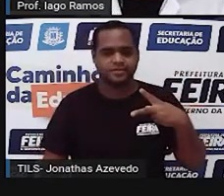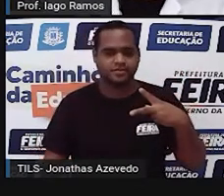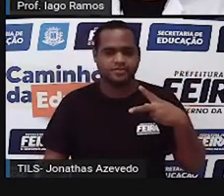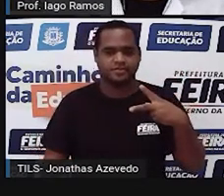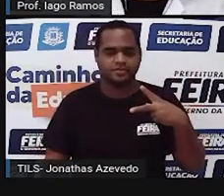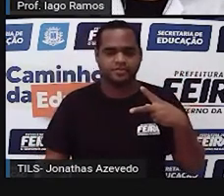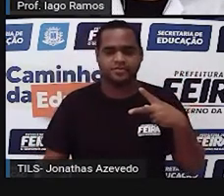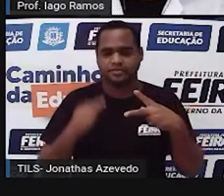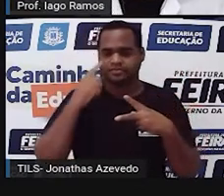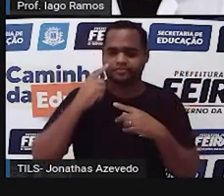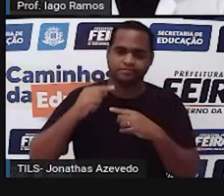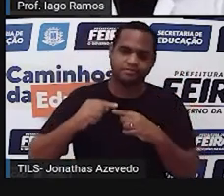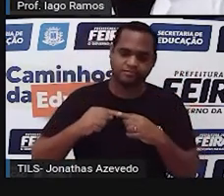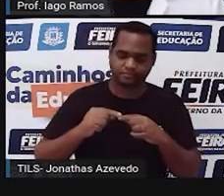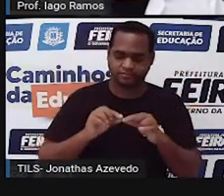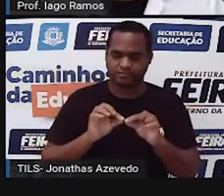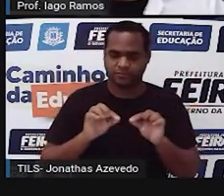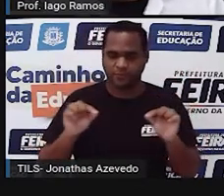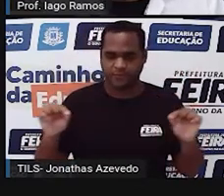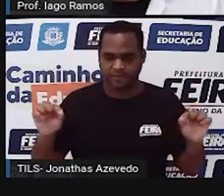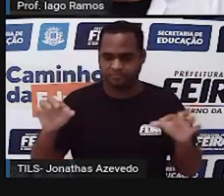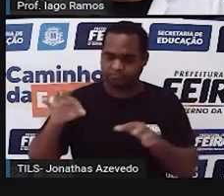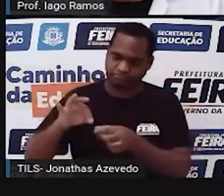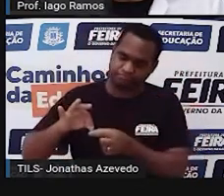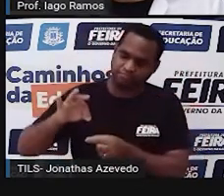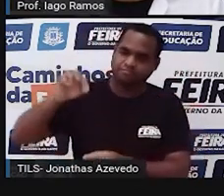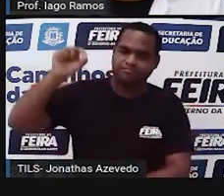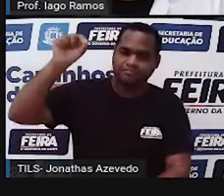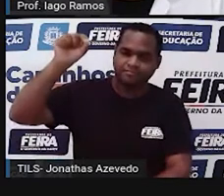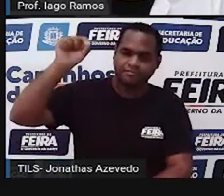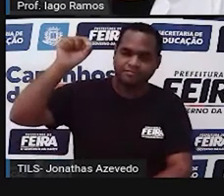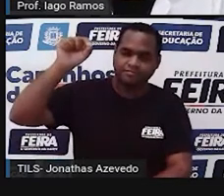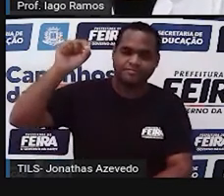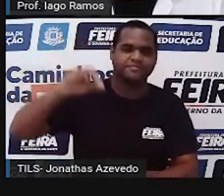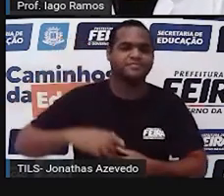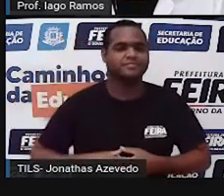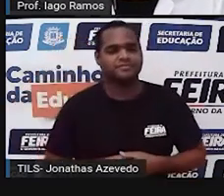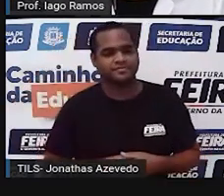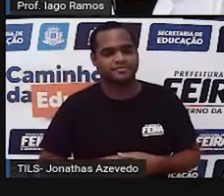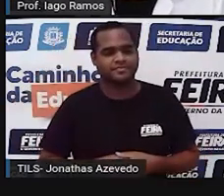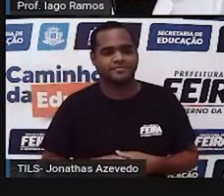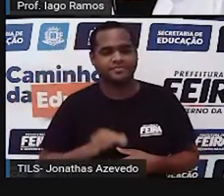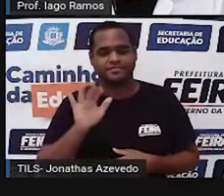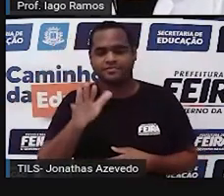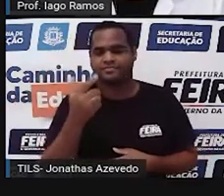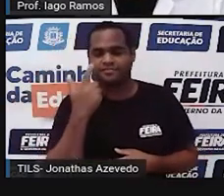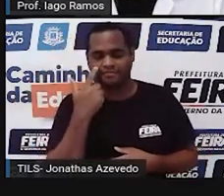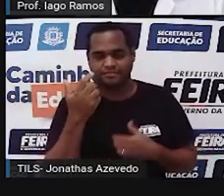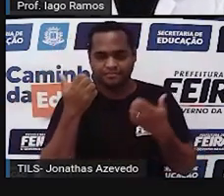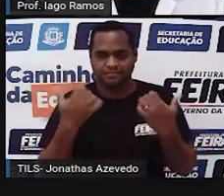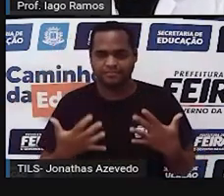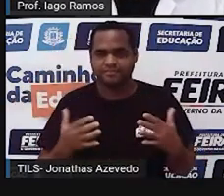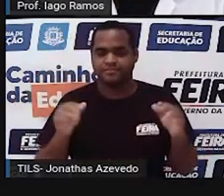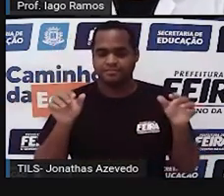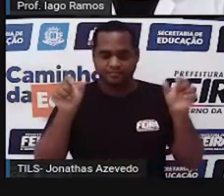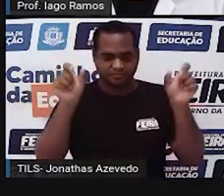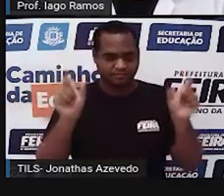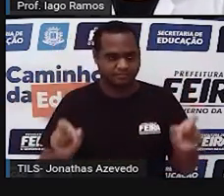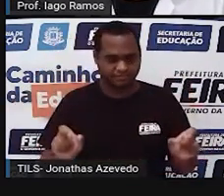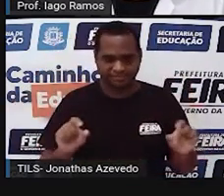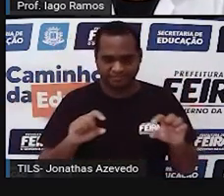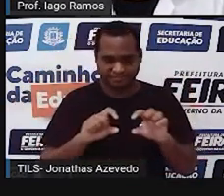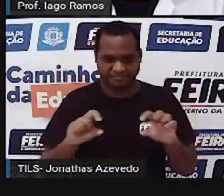comprimento e altura tá então se a gente olhar para a moldura